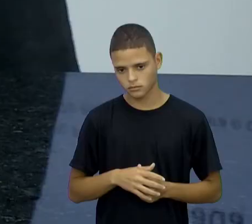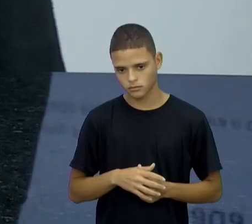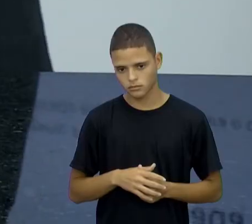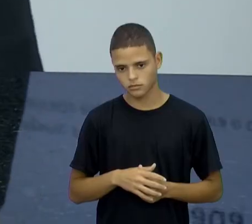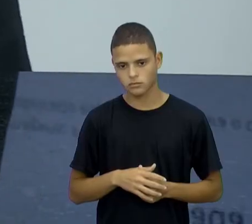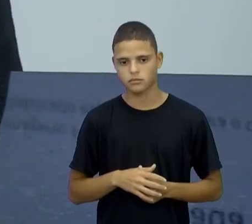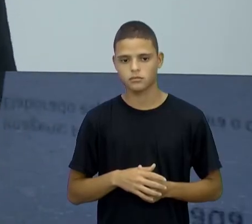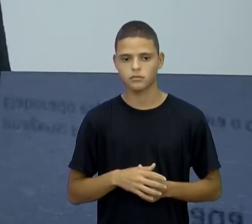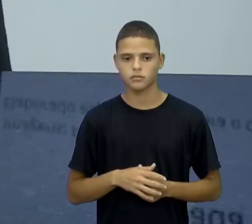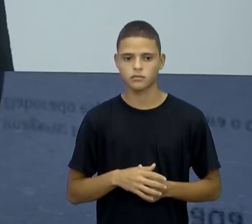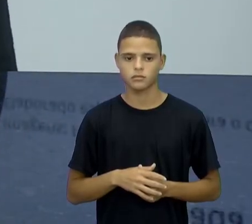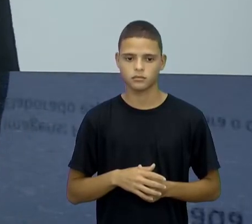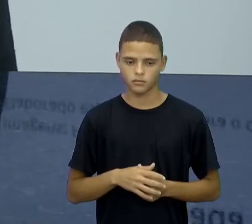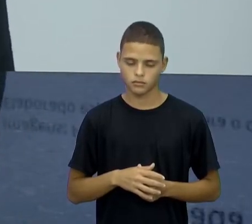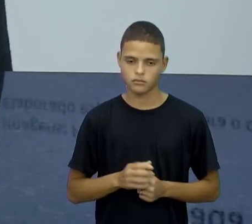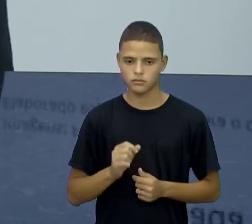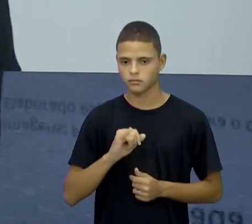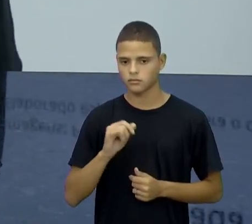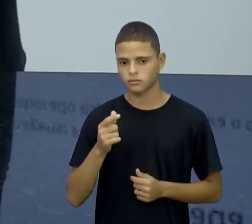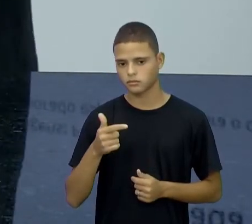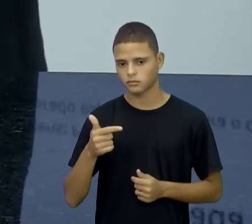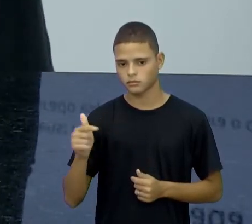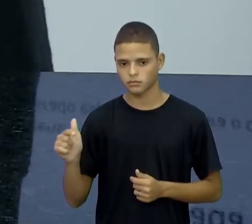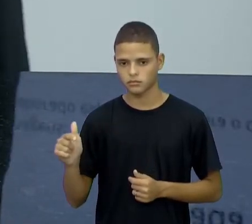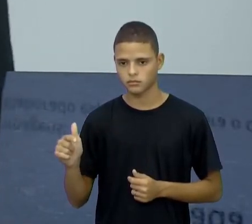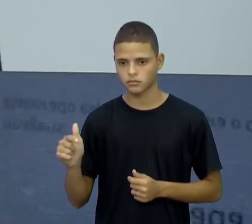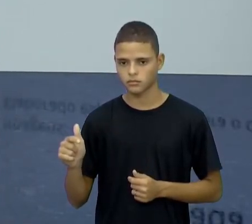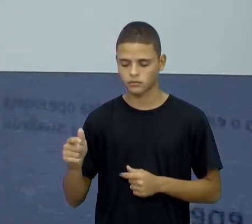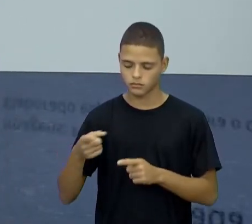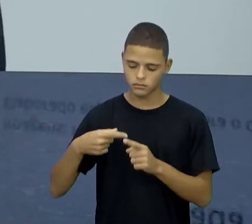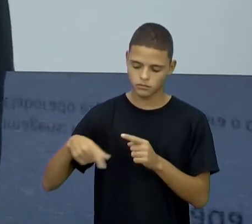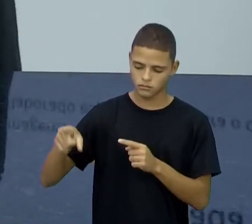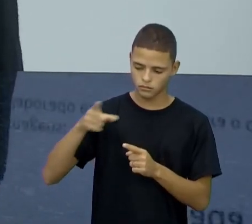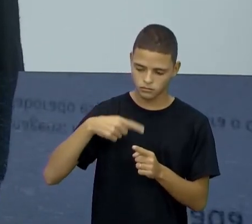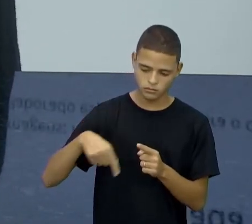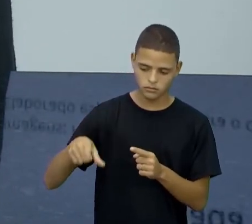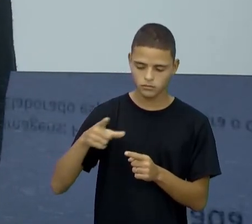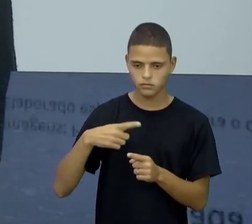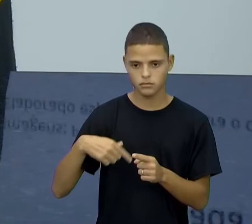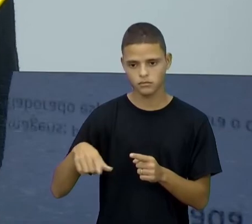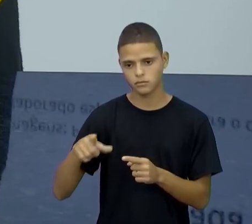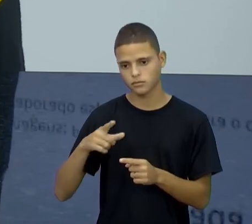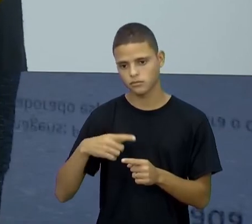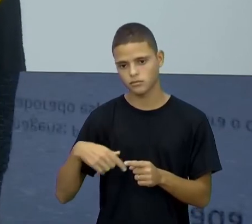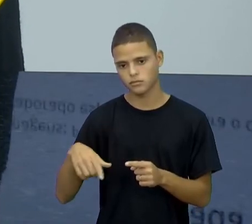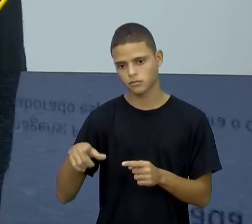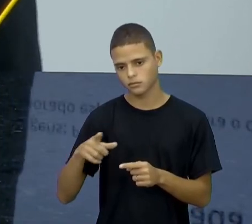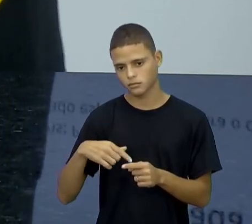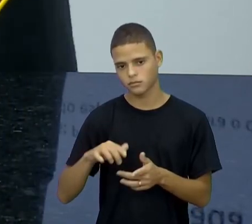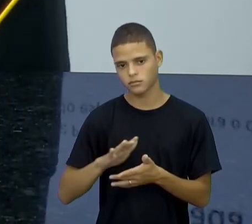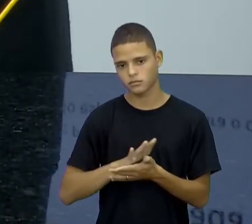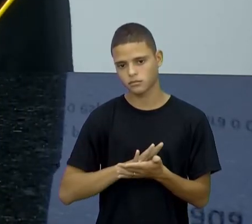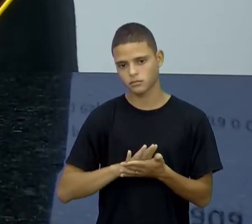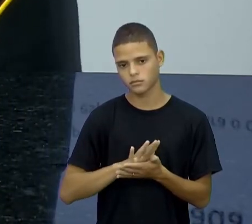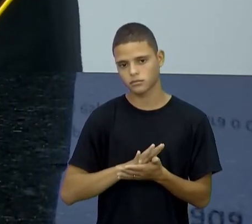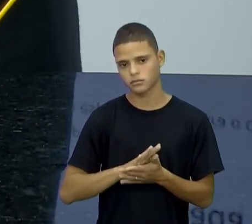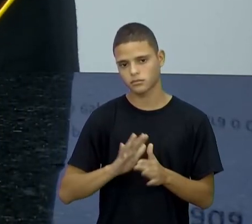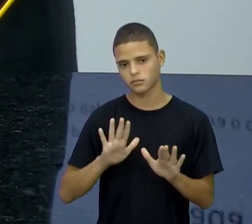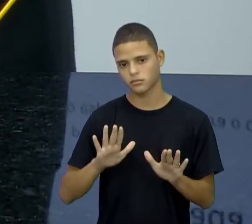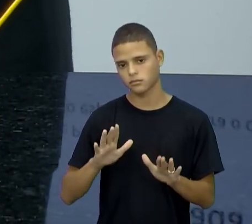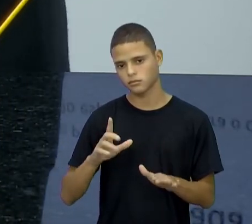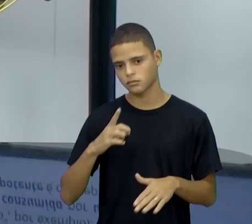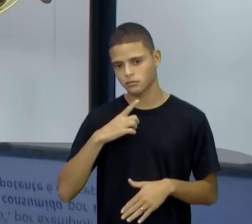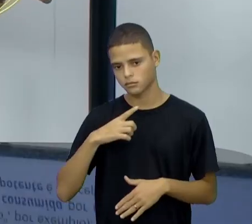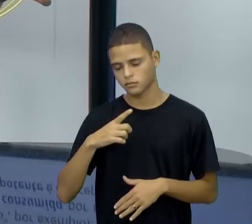fio, vai circulando. Se não tivesse essa lâmpada, ele ficava só rodando aqui, gastando energia para nada. Mas quando eu coloco